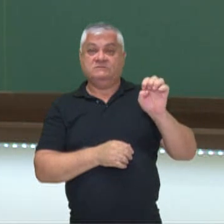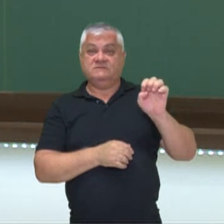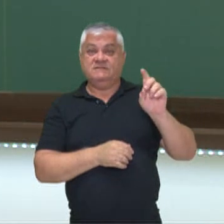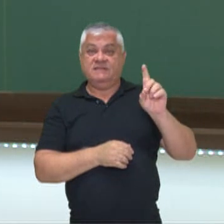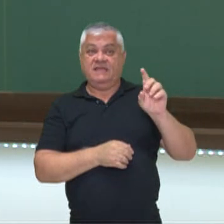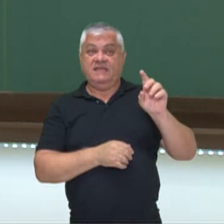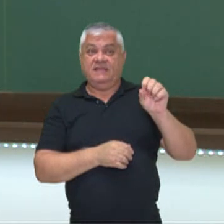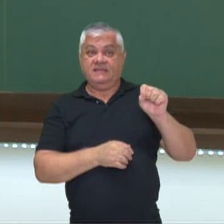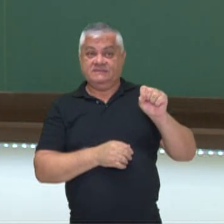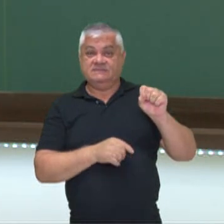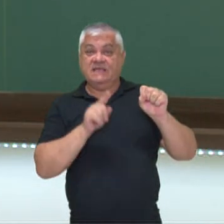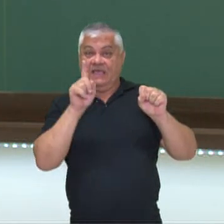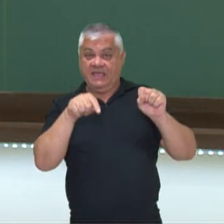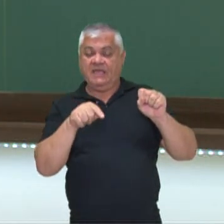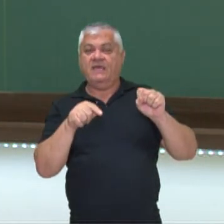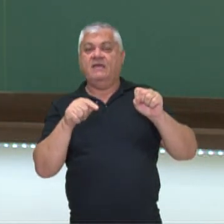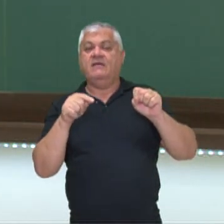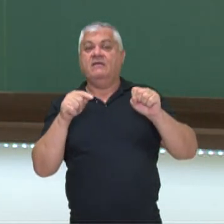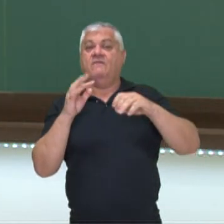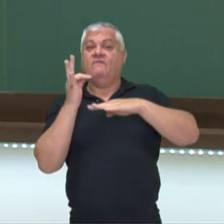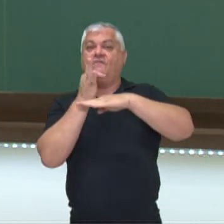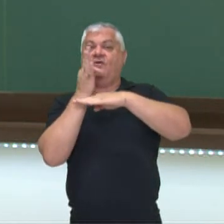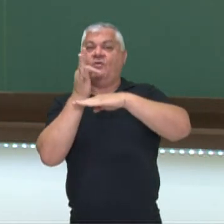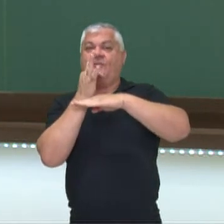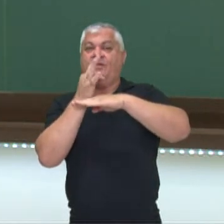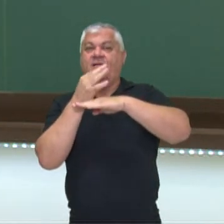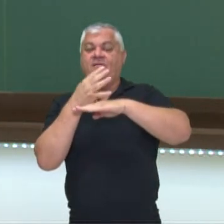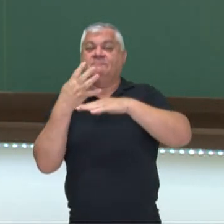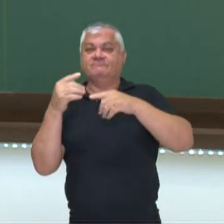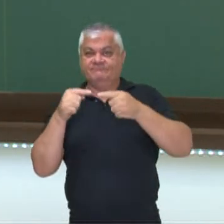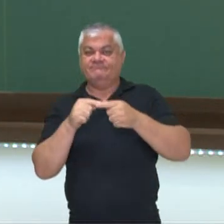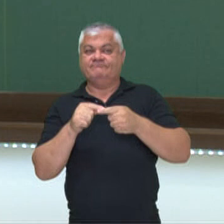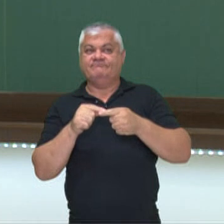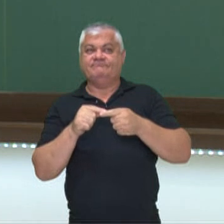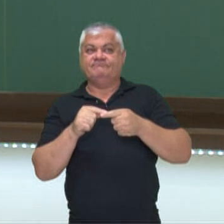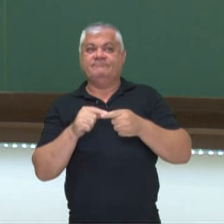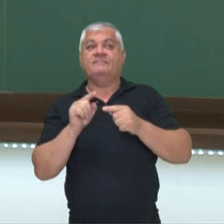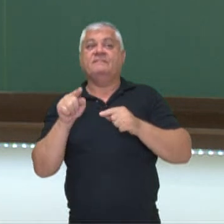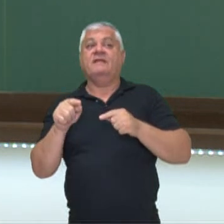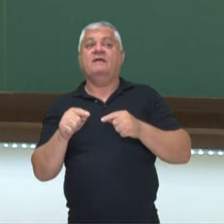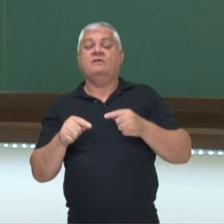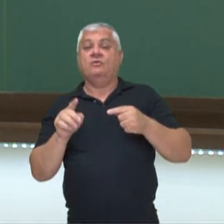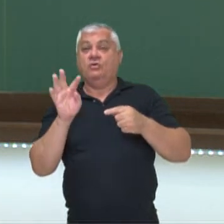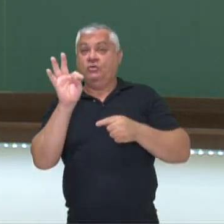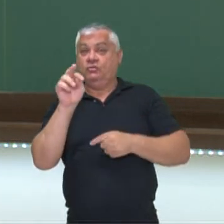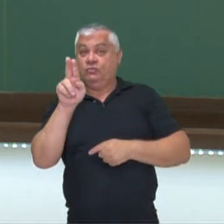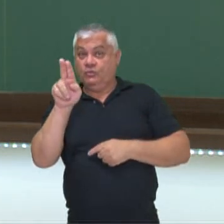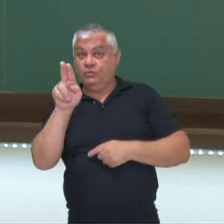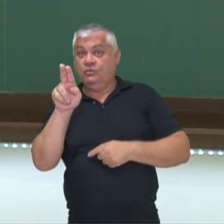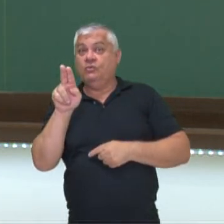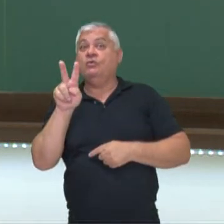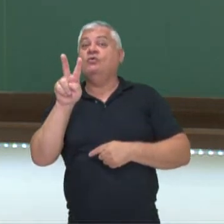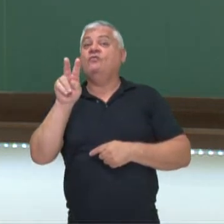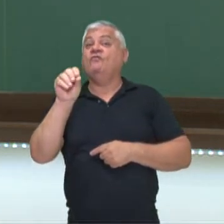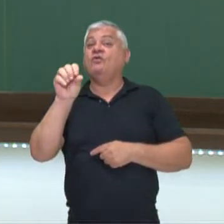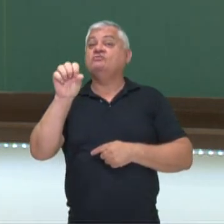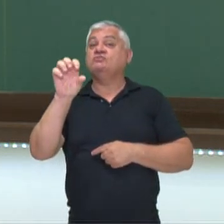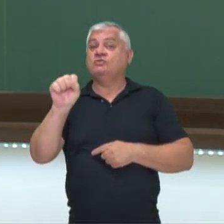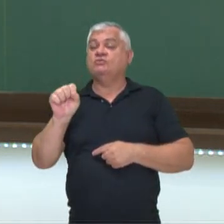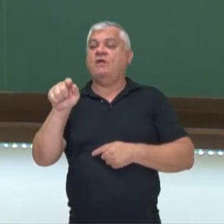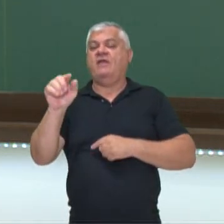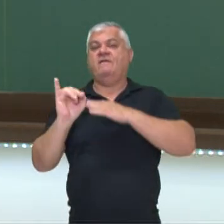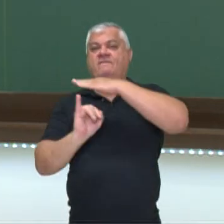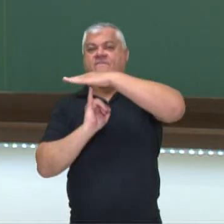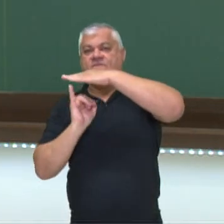também formal. Então, resumindo, tratamento informal na Espanha, tu, vosotros e